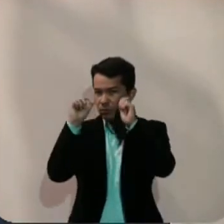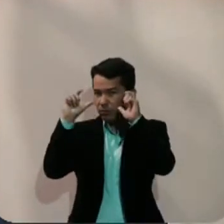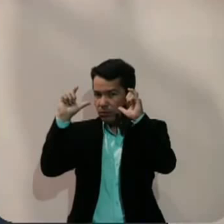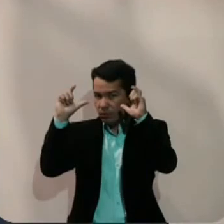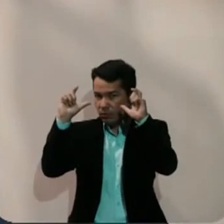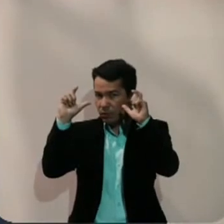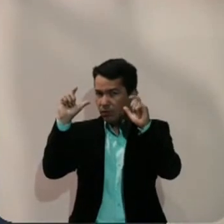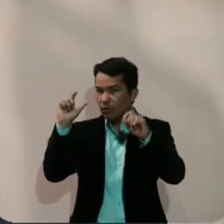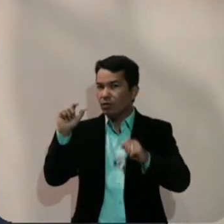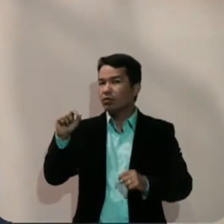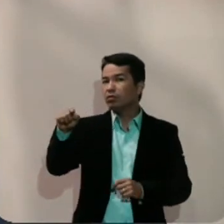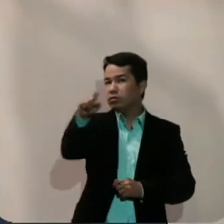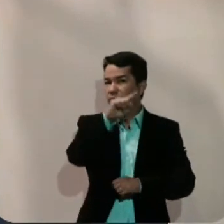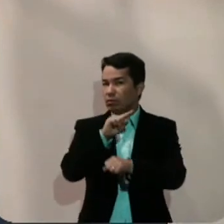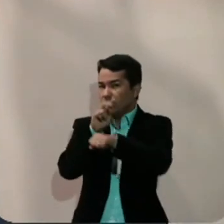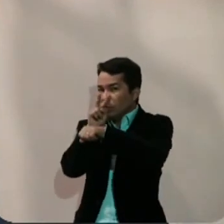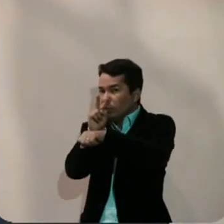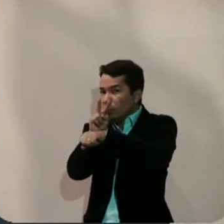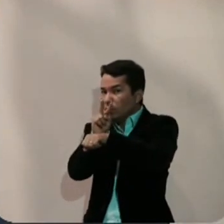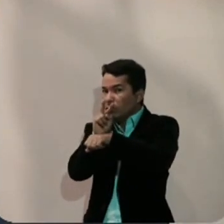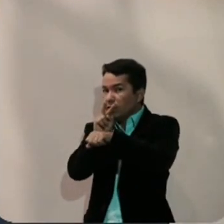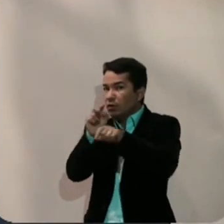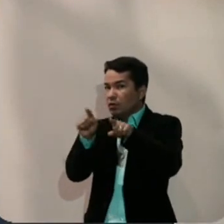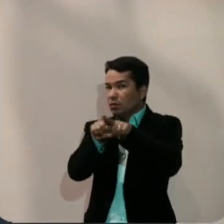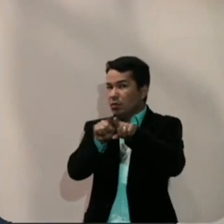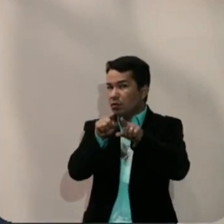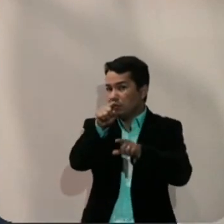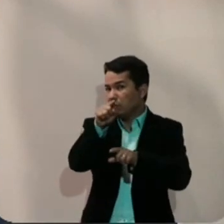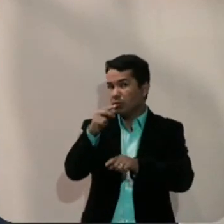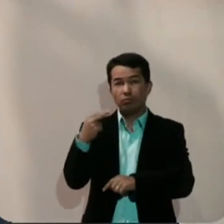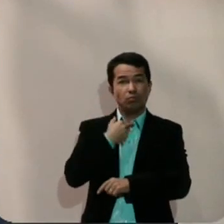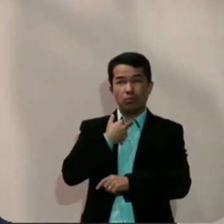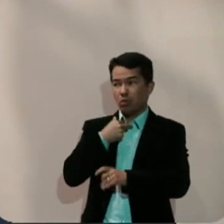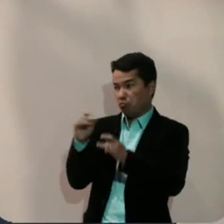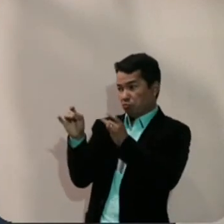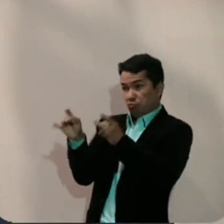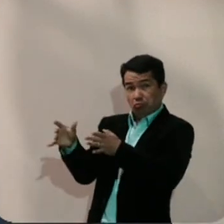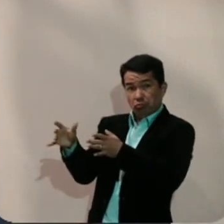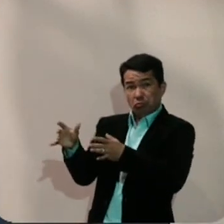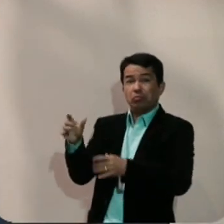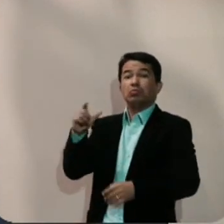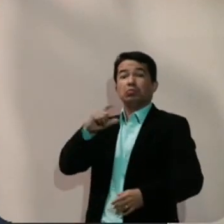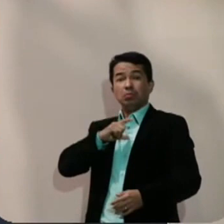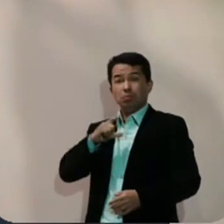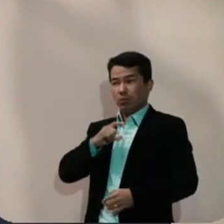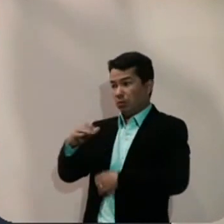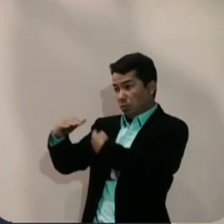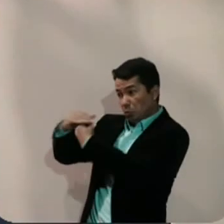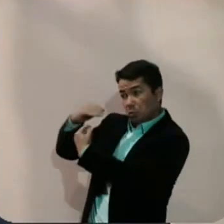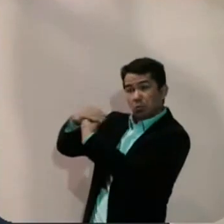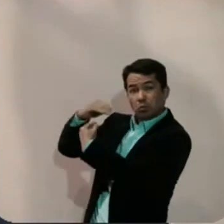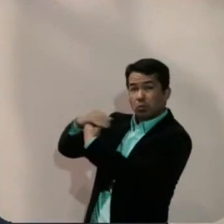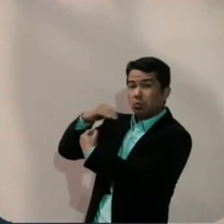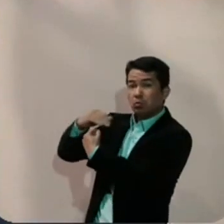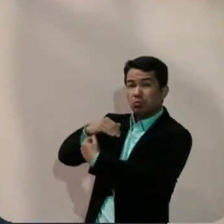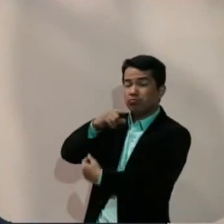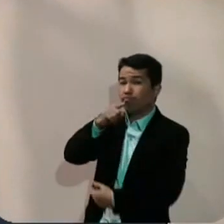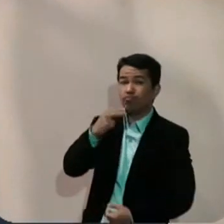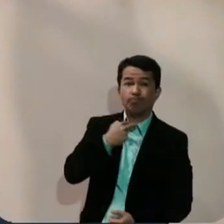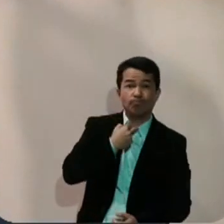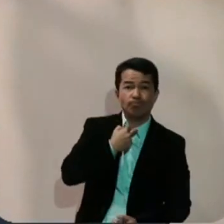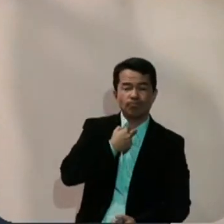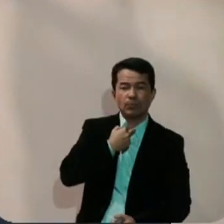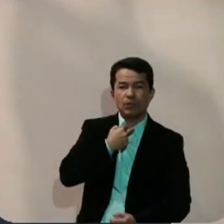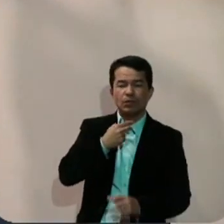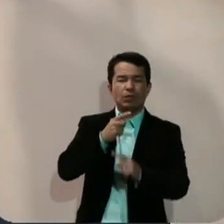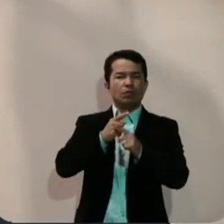não recusem ouvir aquele que fala. Aqueles que recusaram ouvir a pessoa